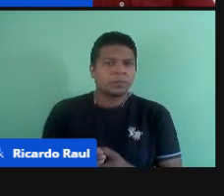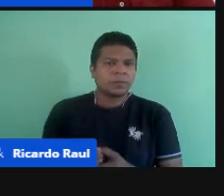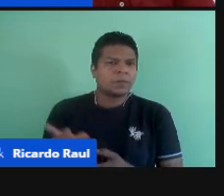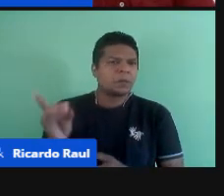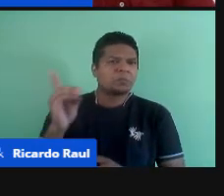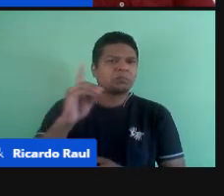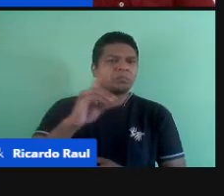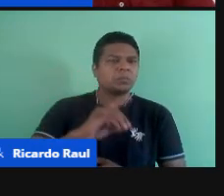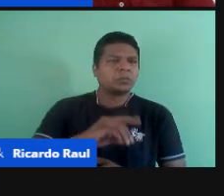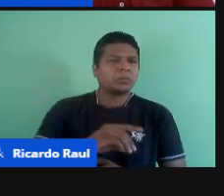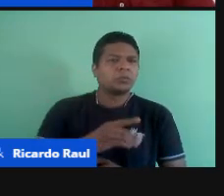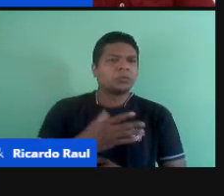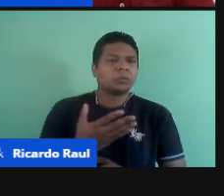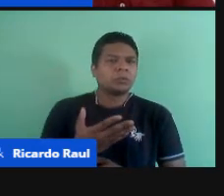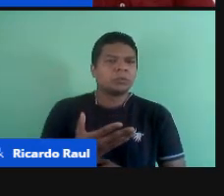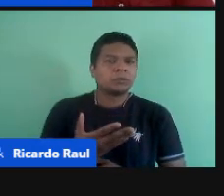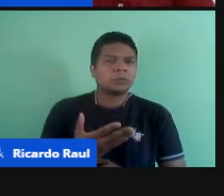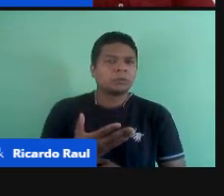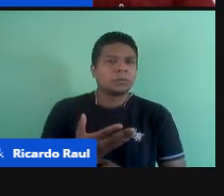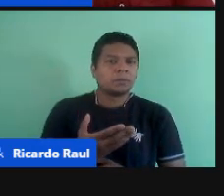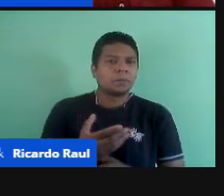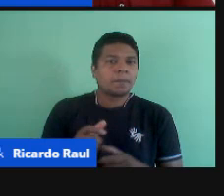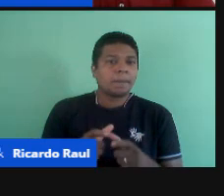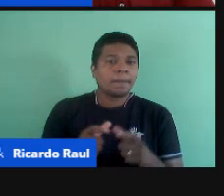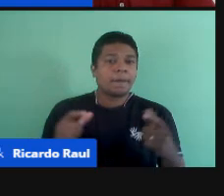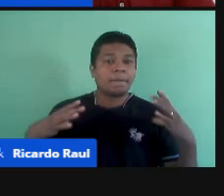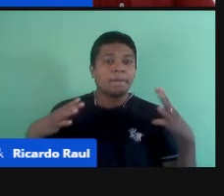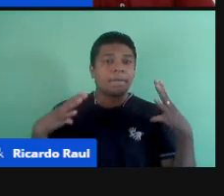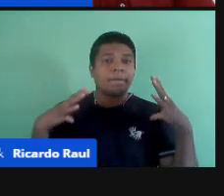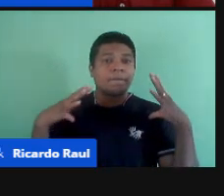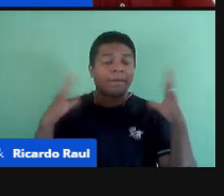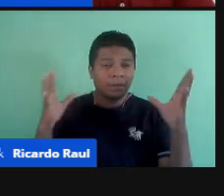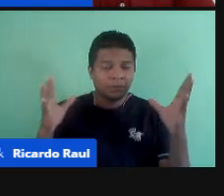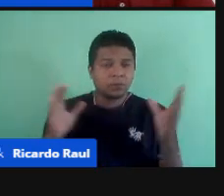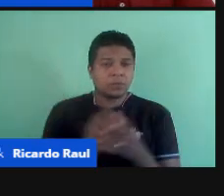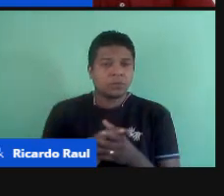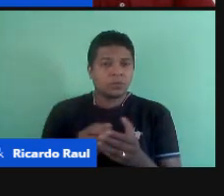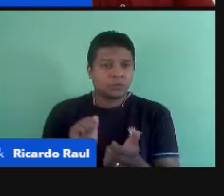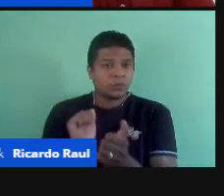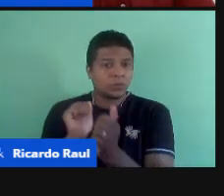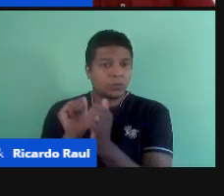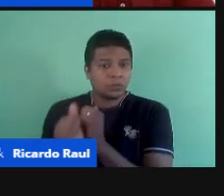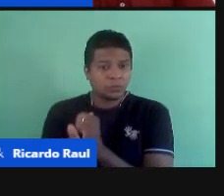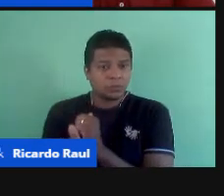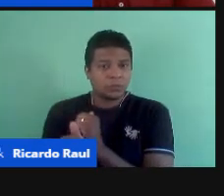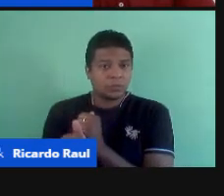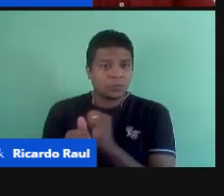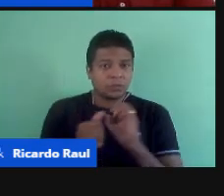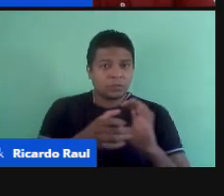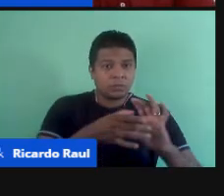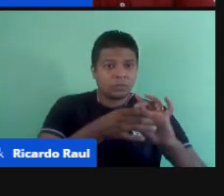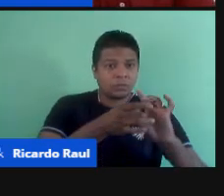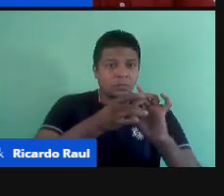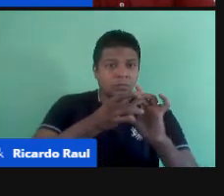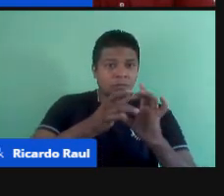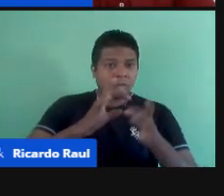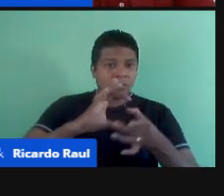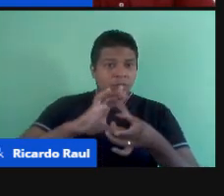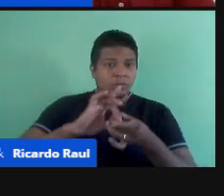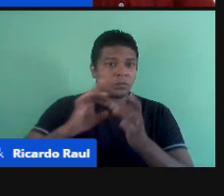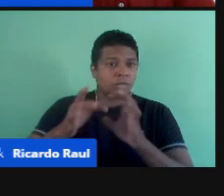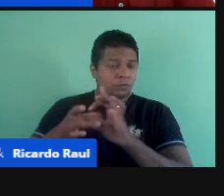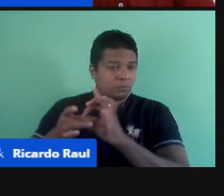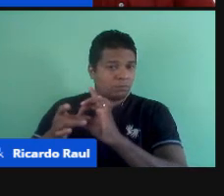no maior evento de manifestação esportiva que é os Jogos Olímpicos.